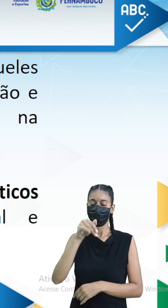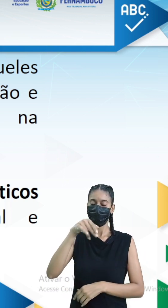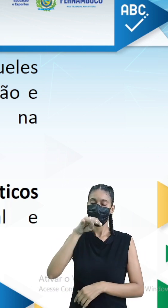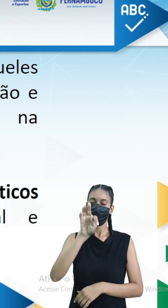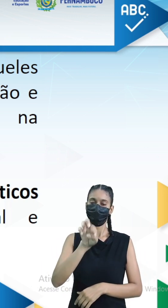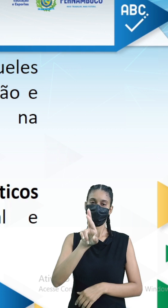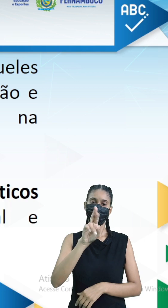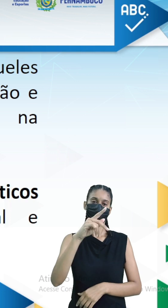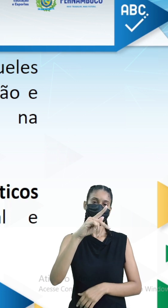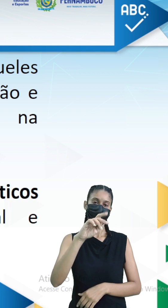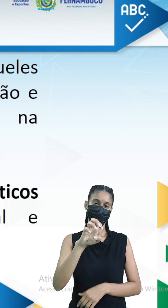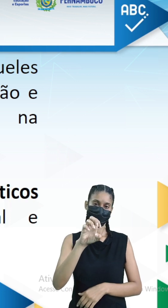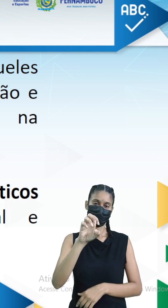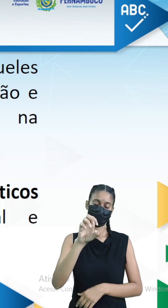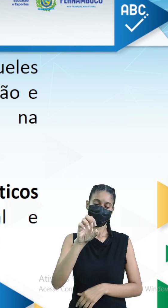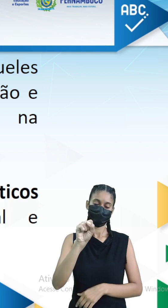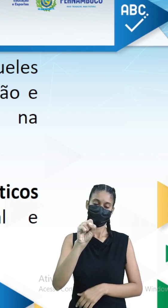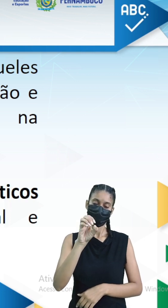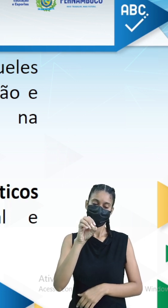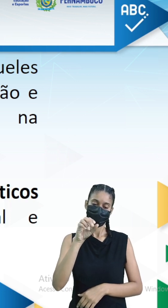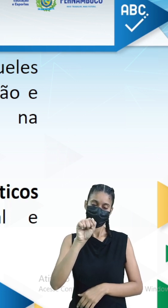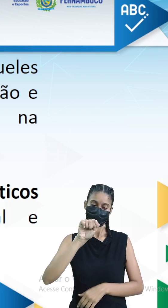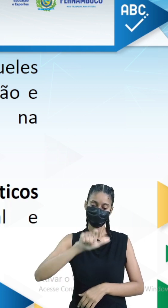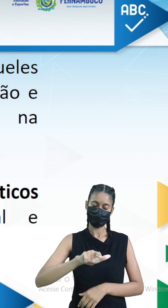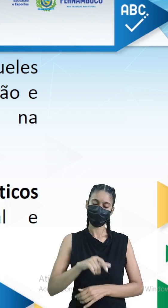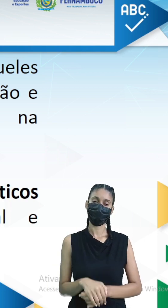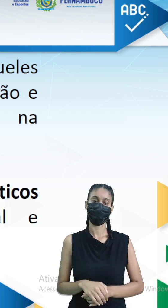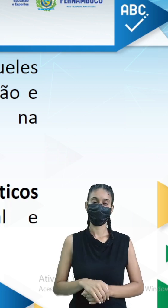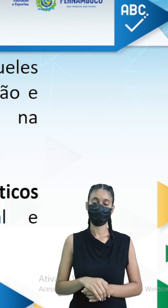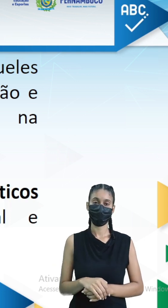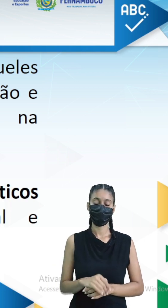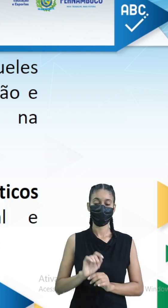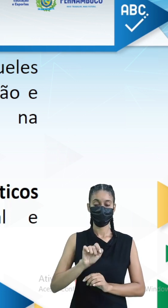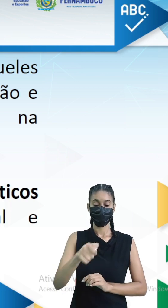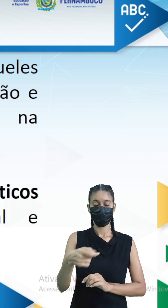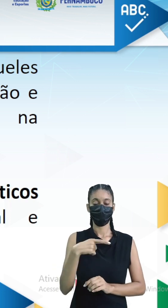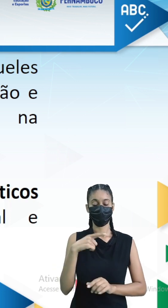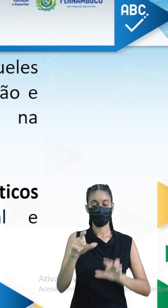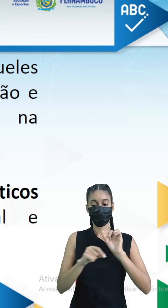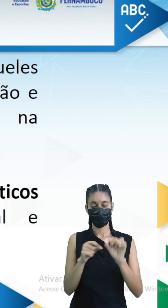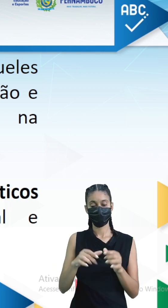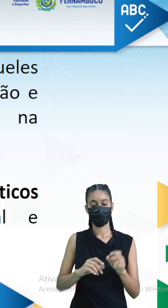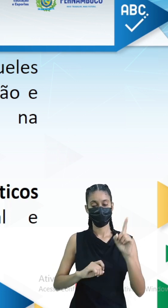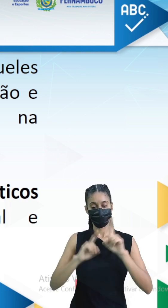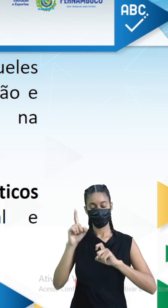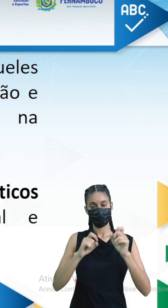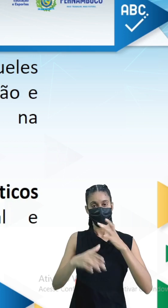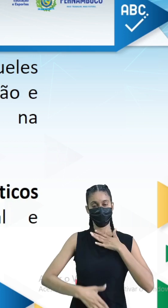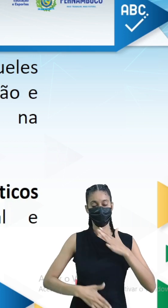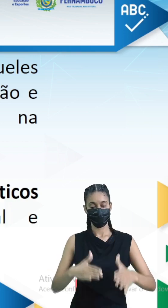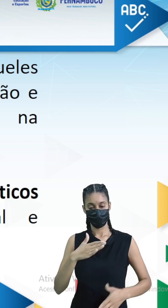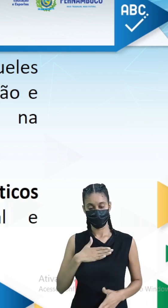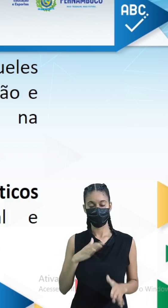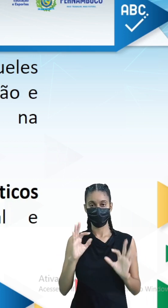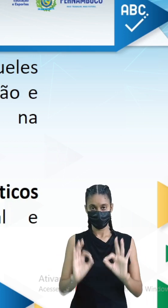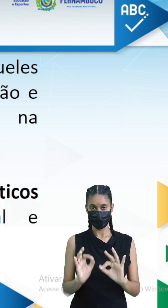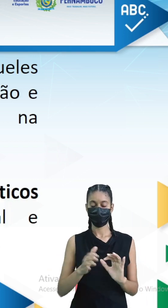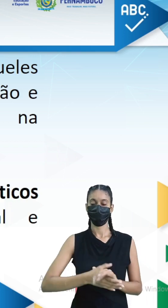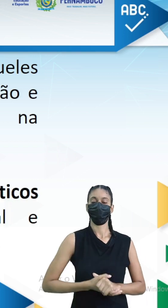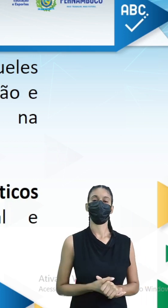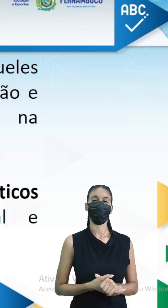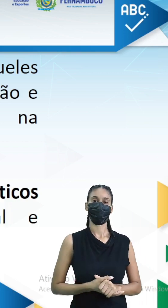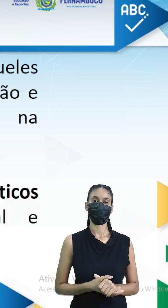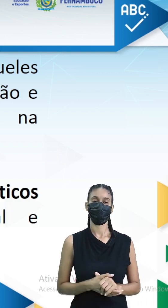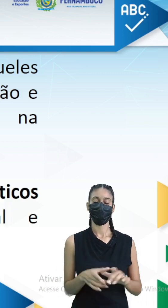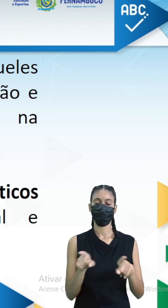interpessoal entre as pessoas. Entre os sinais paralinguísticos incluem a expressão do corpo, certo?